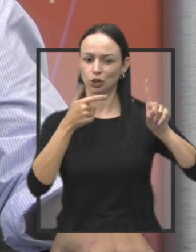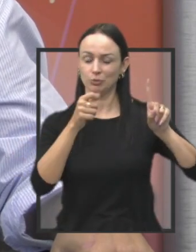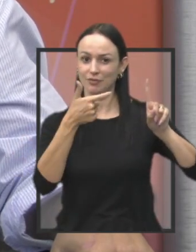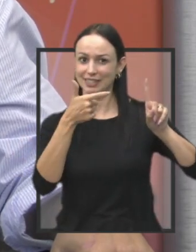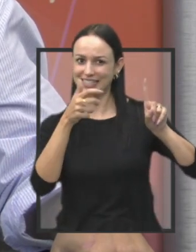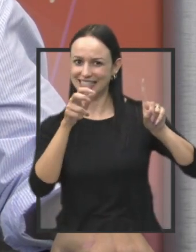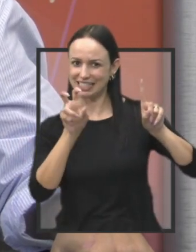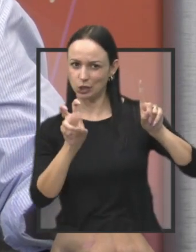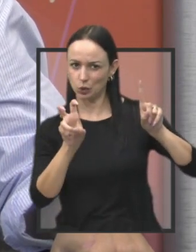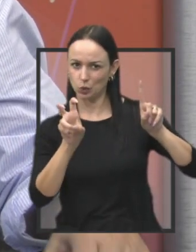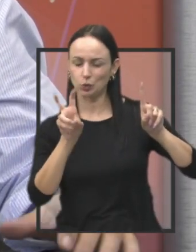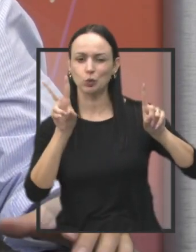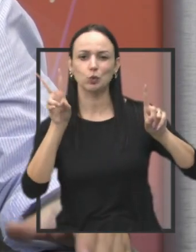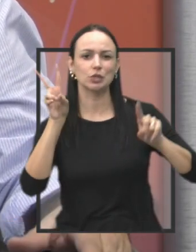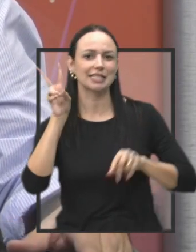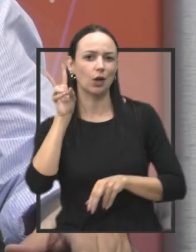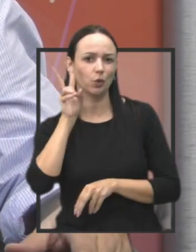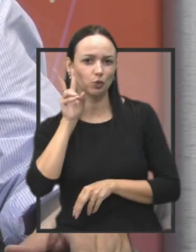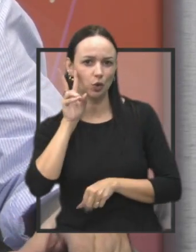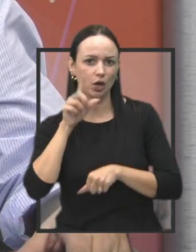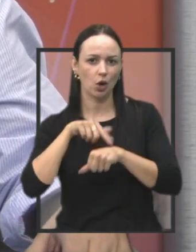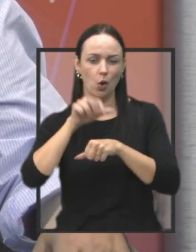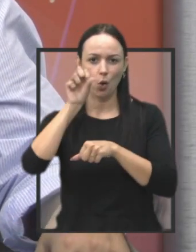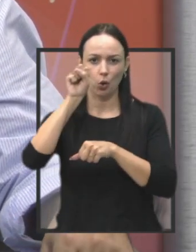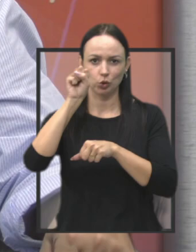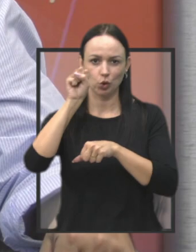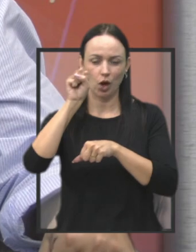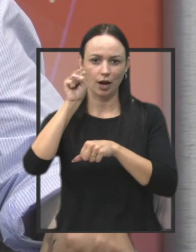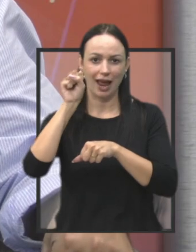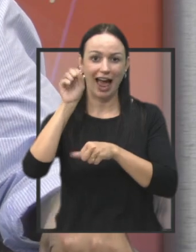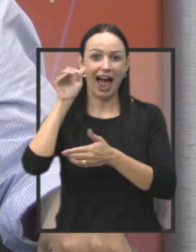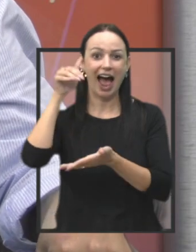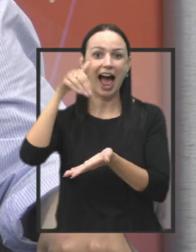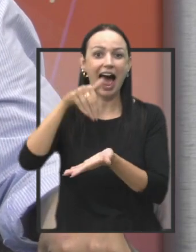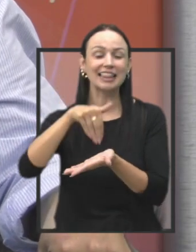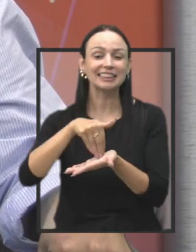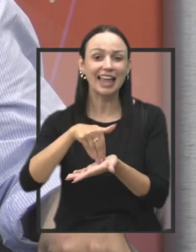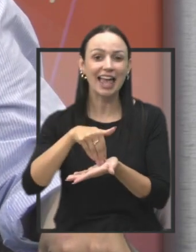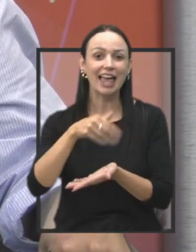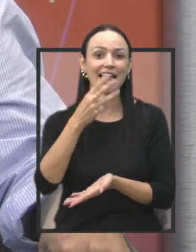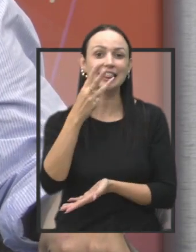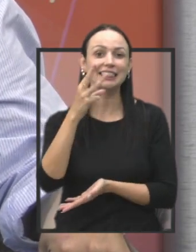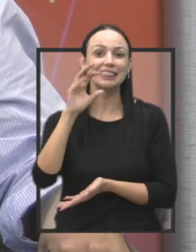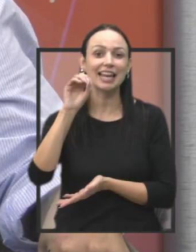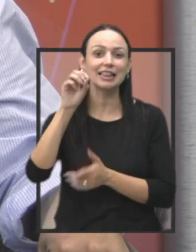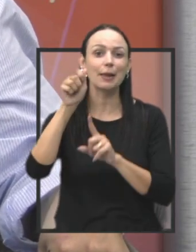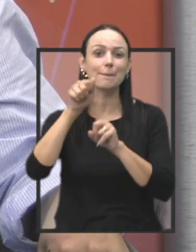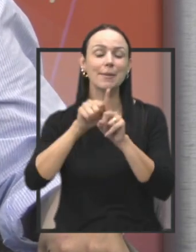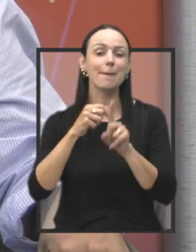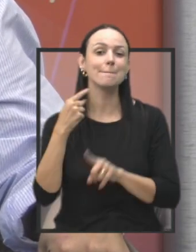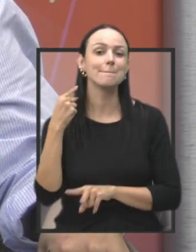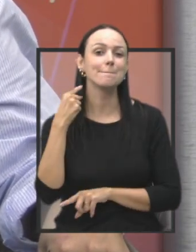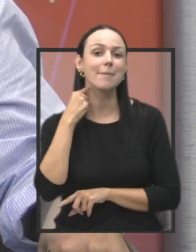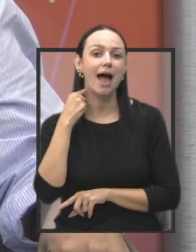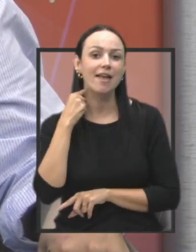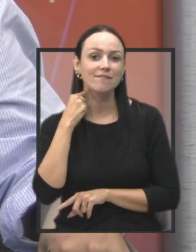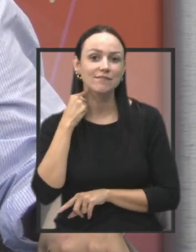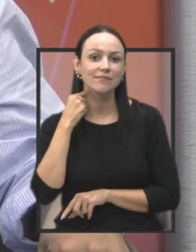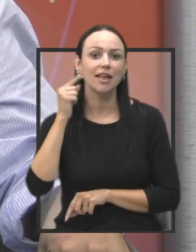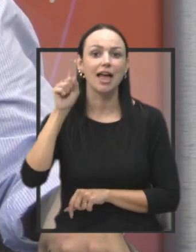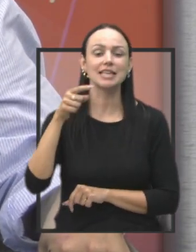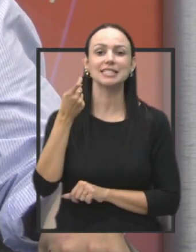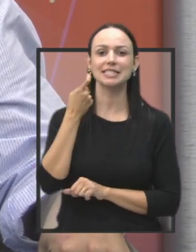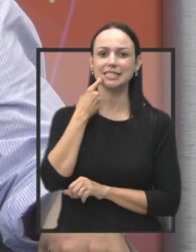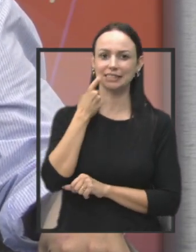2025, segunda-feira, a partir das 8 horas e vai até esse ano 30 de maio. 30 de maio é uma